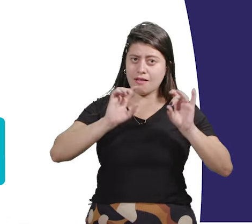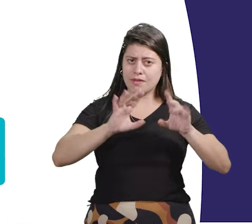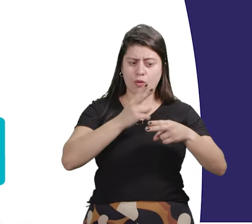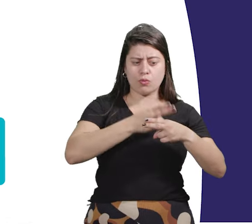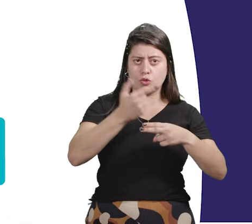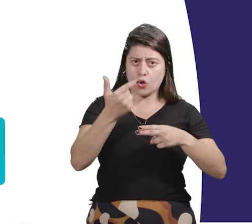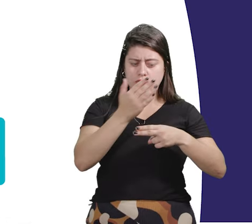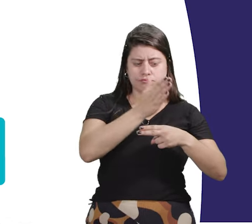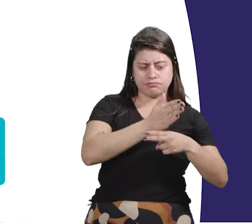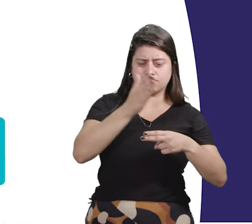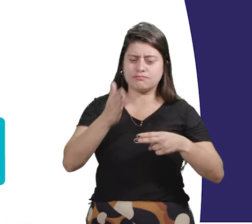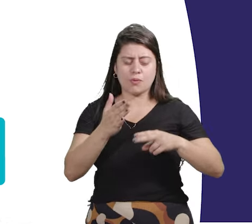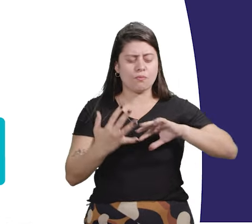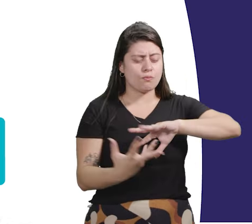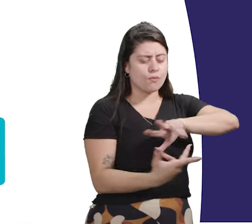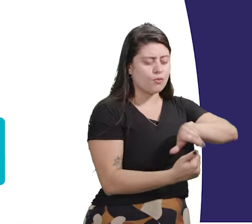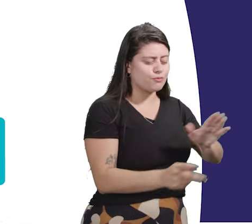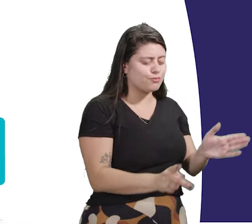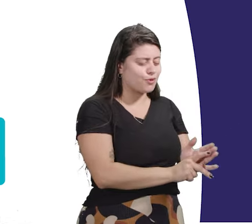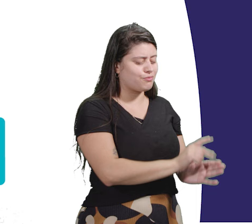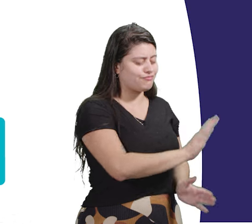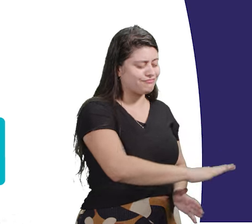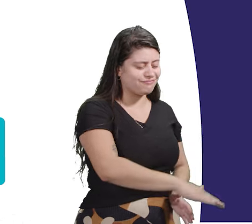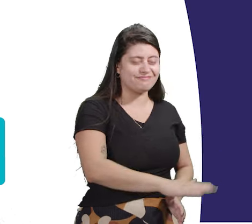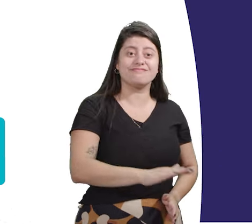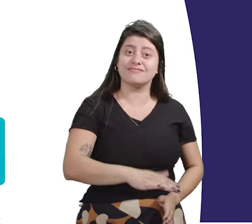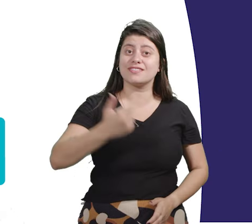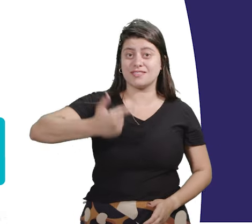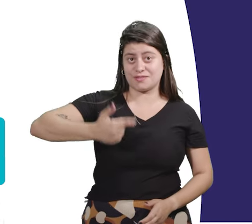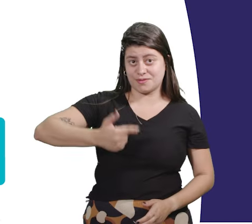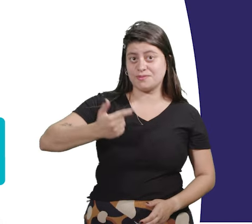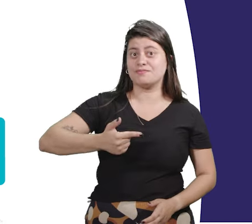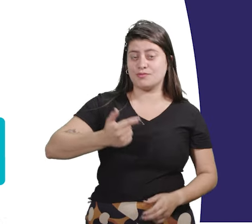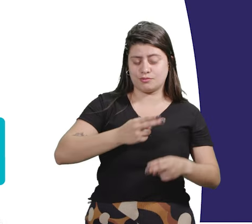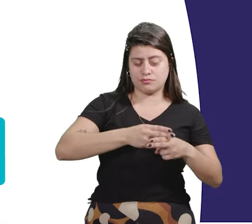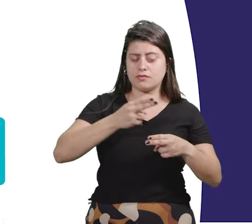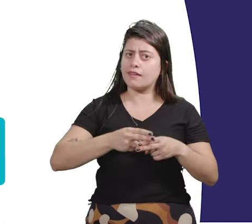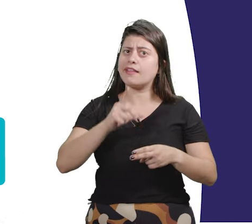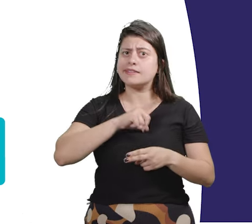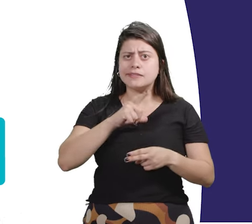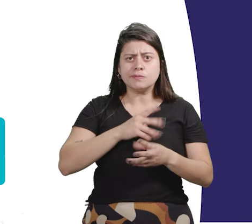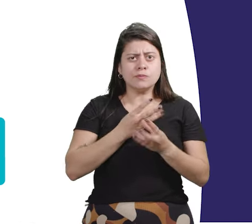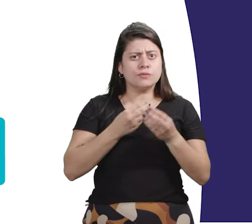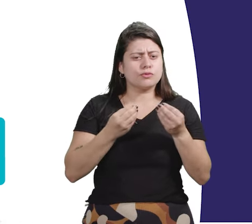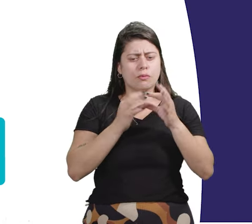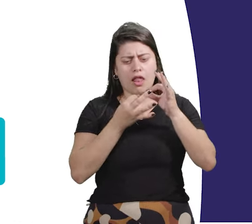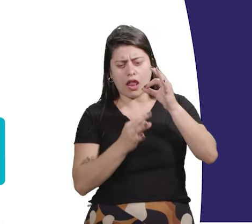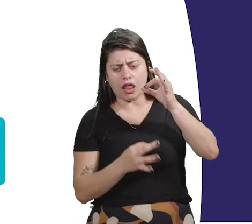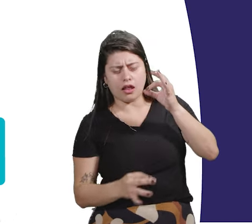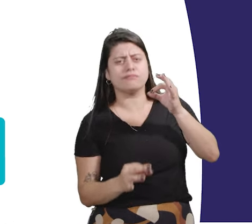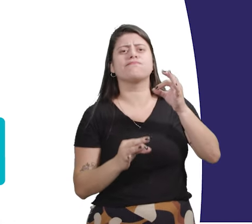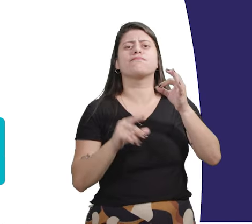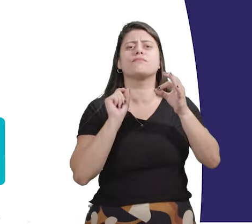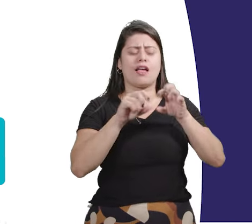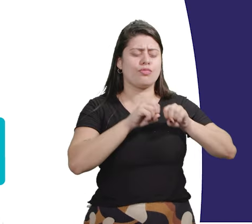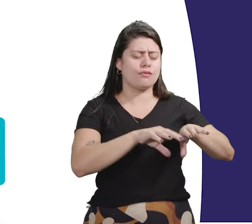do universo infantil. Esse é o segundo episódio. Bom, a gente tem muito o que falar sobre educação infantil, né? Sobre a criação das crianças. Cada um tem a